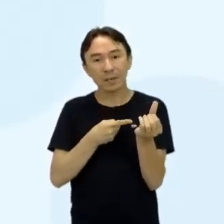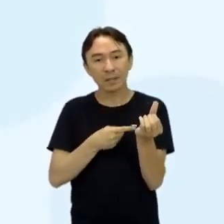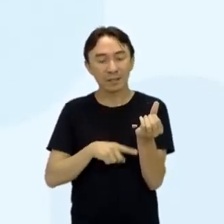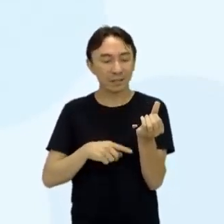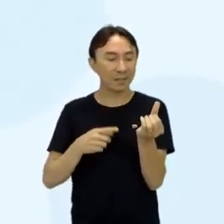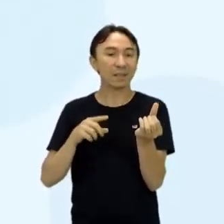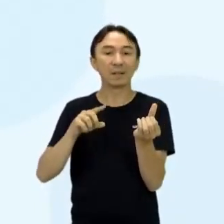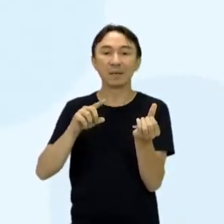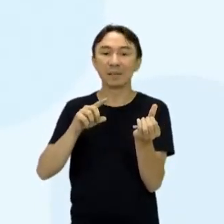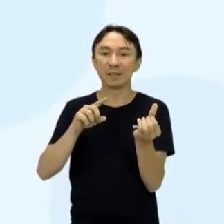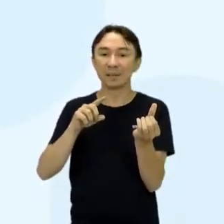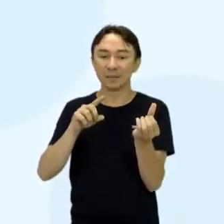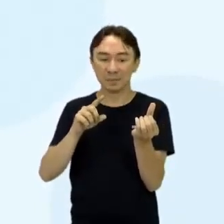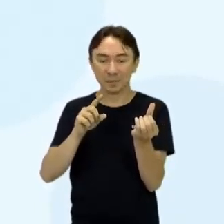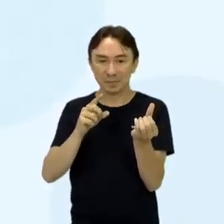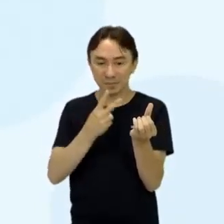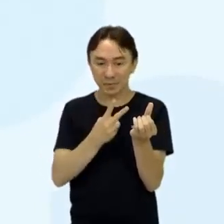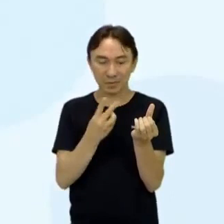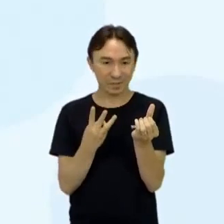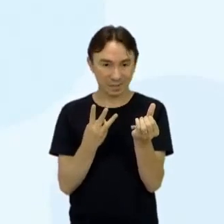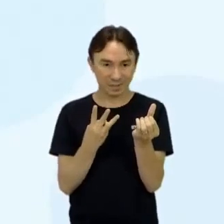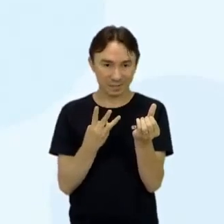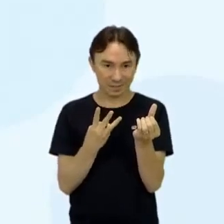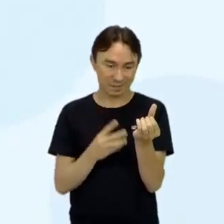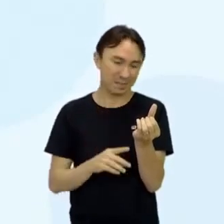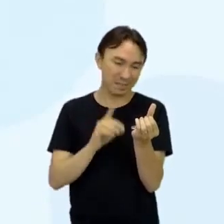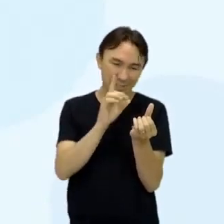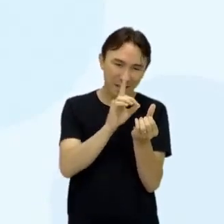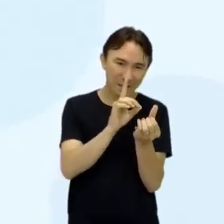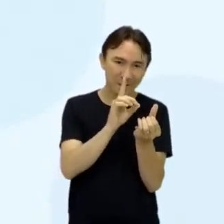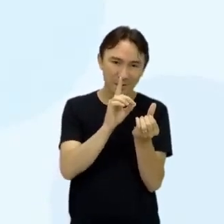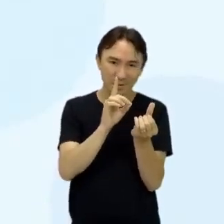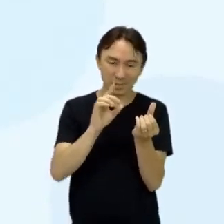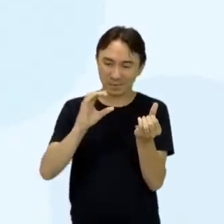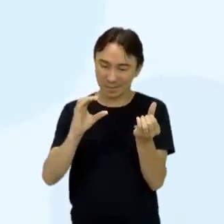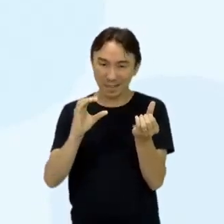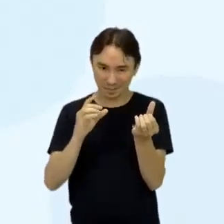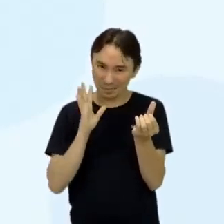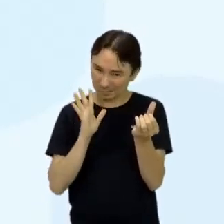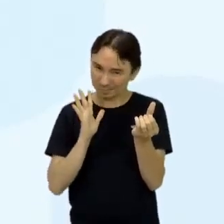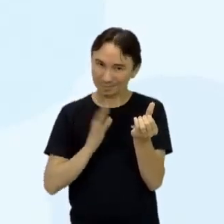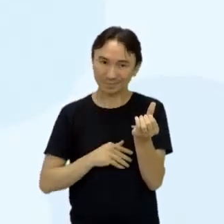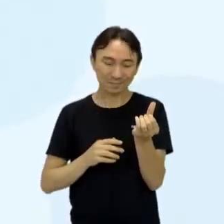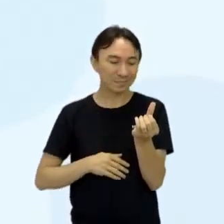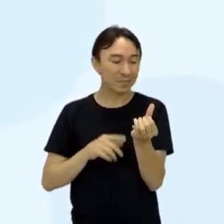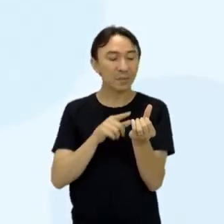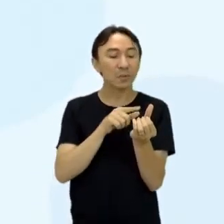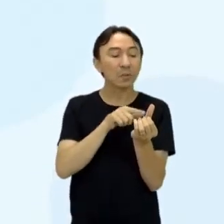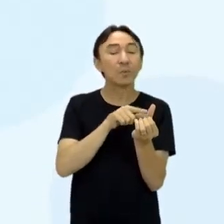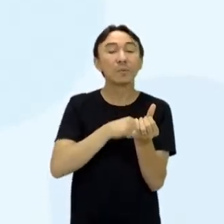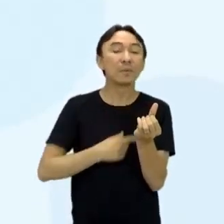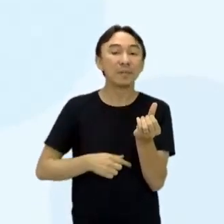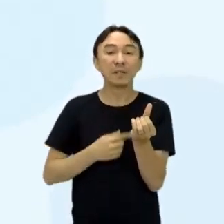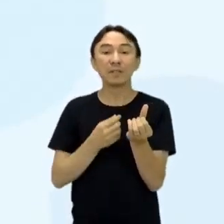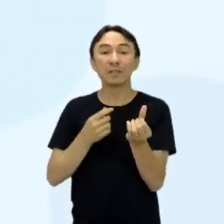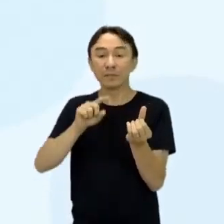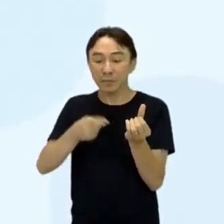a segunda centésimo. Então, eu olho para o número sem a vírgula. Quem é este número sem a